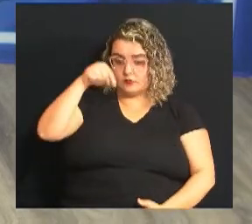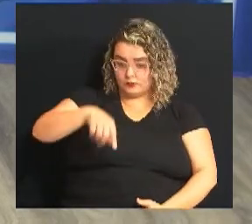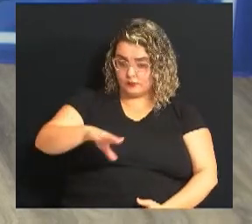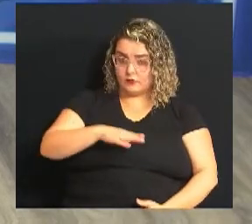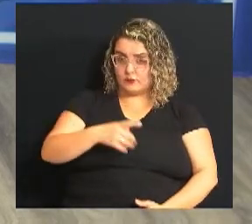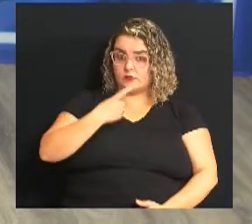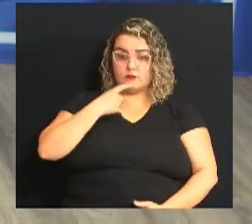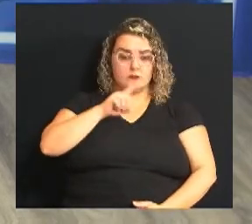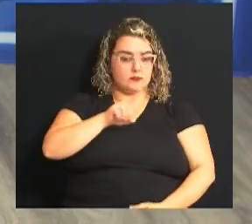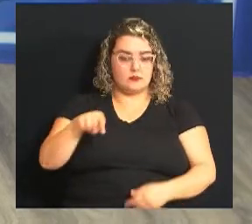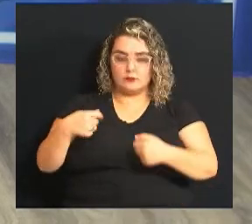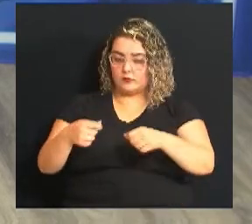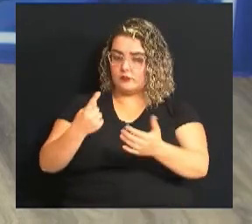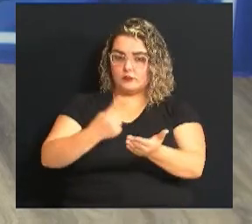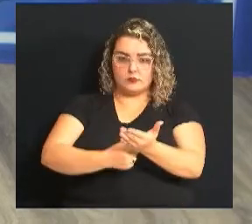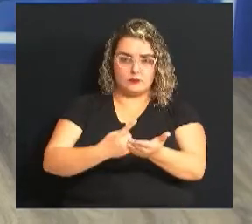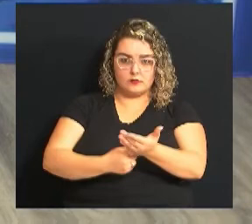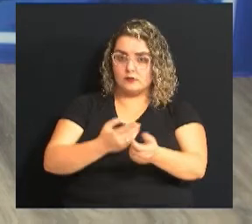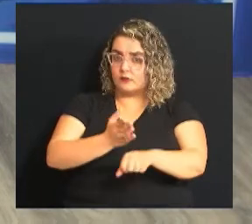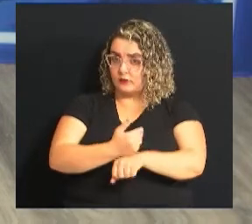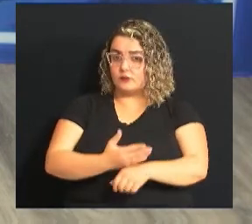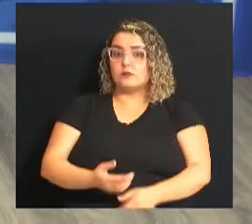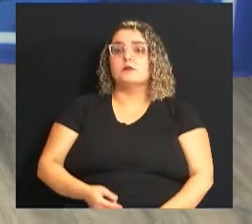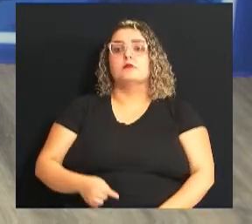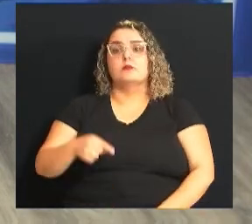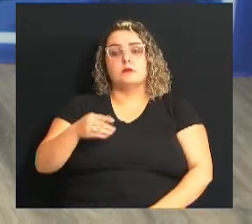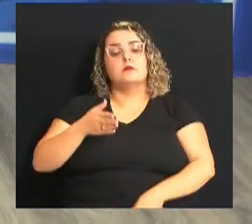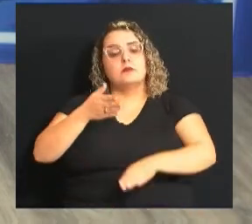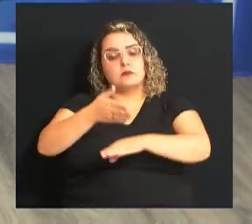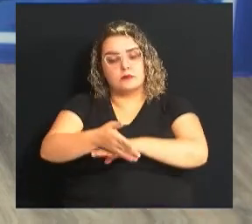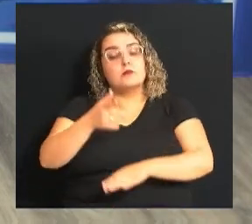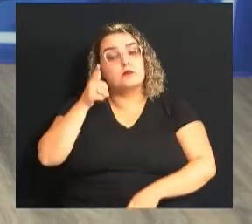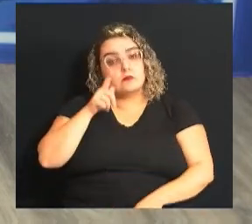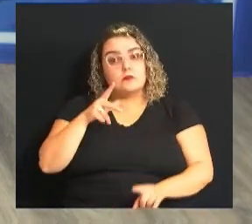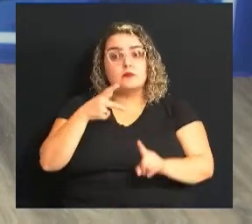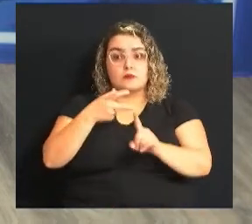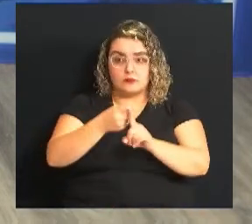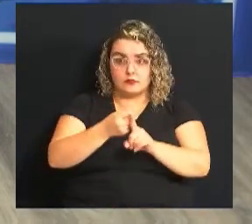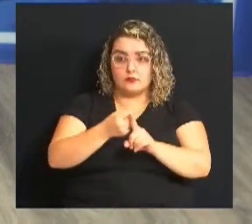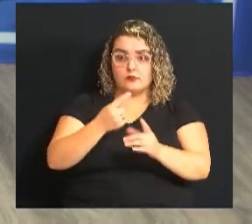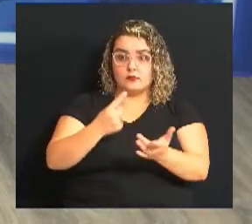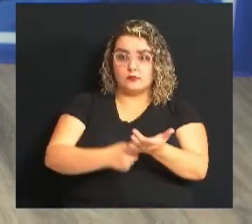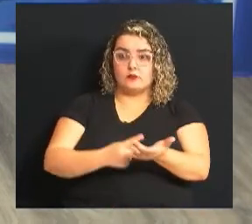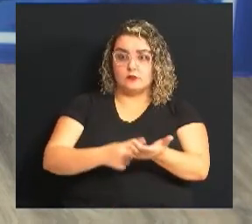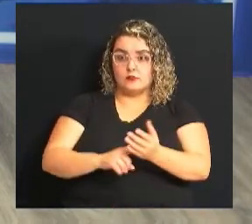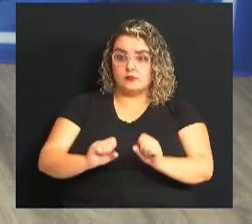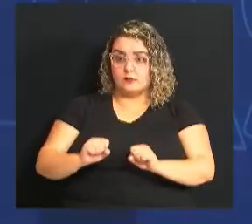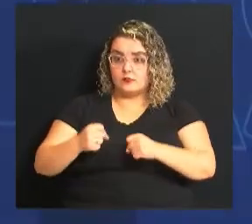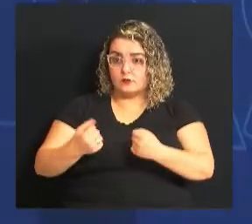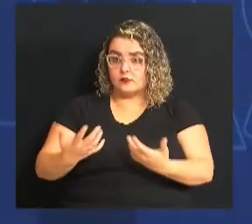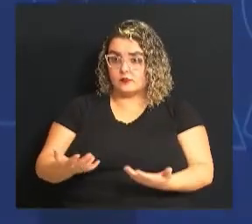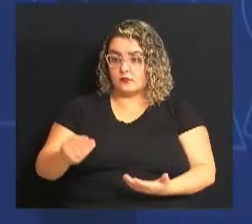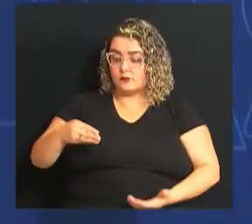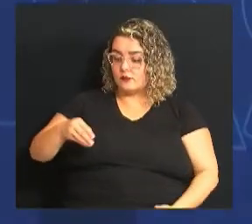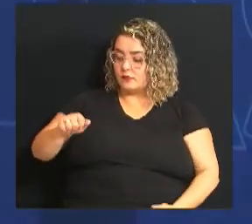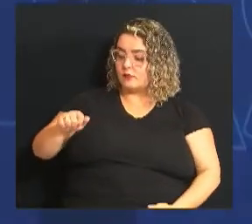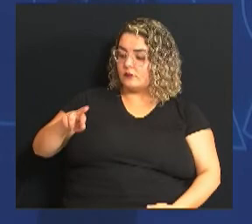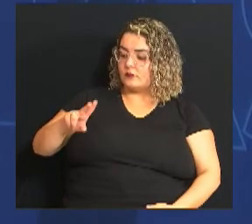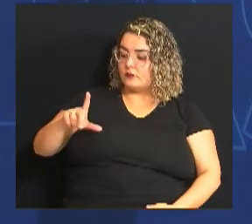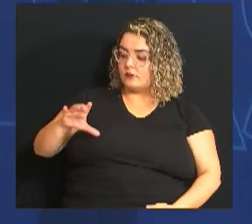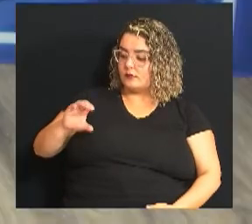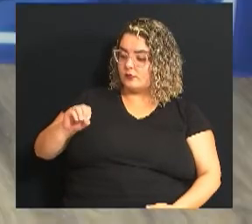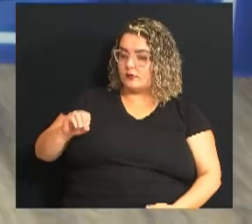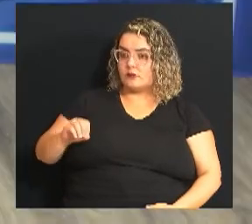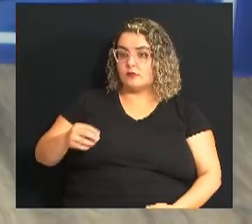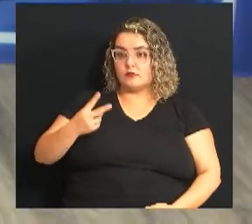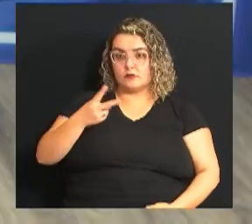precisa mais de agendamento, deu o prazo, você consegue tomar a sua dose de reforço. Marcelo, 2 questionamentos, lembrando